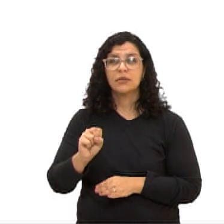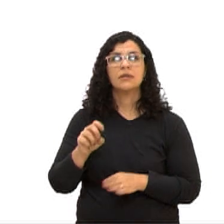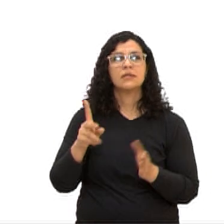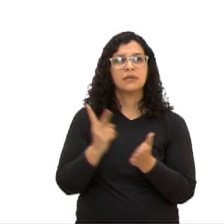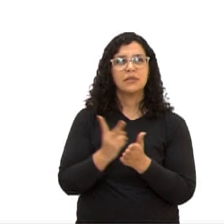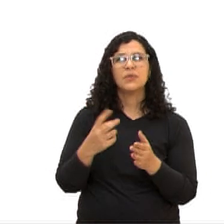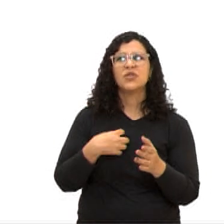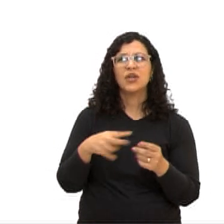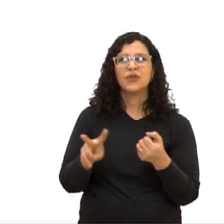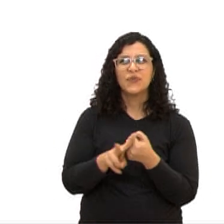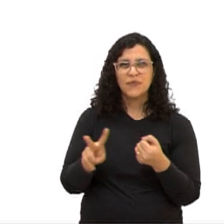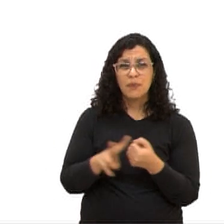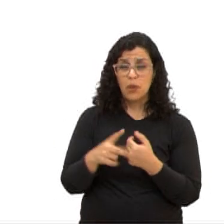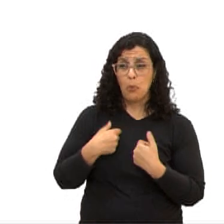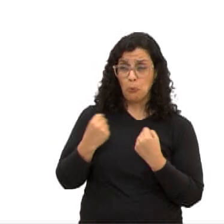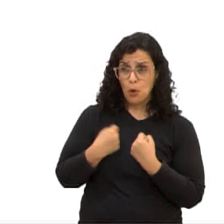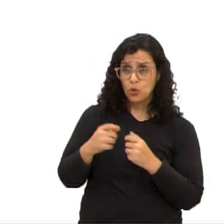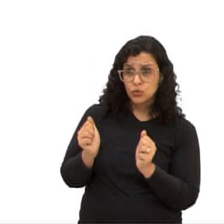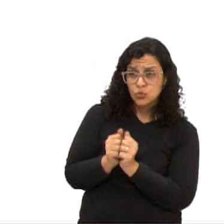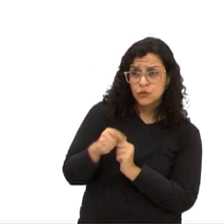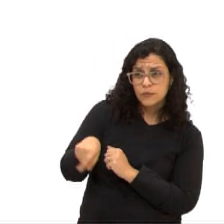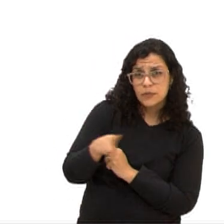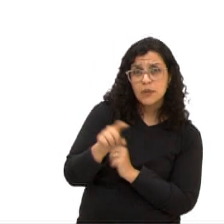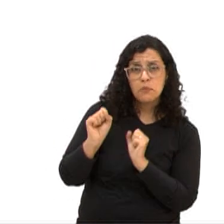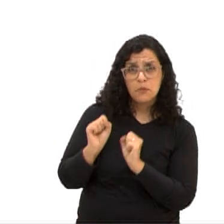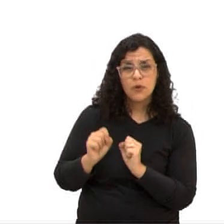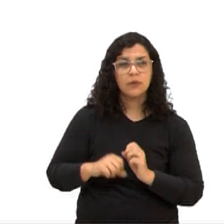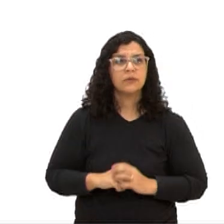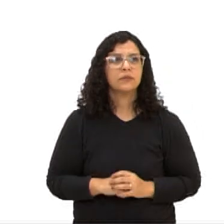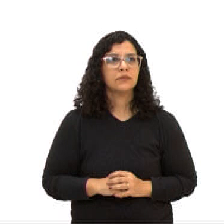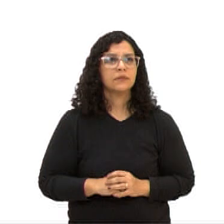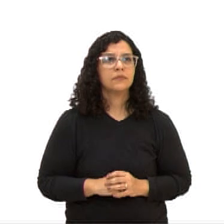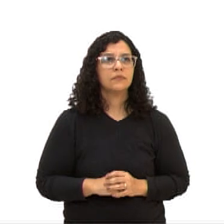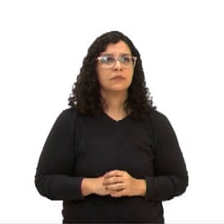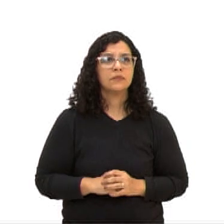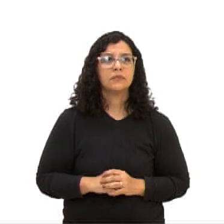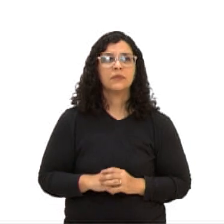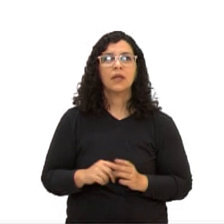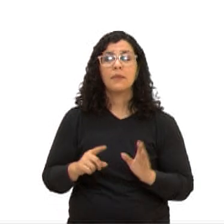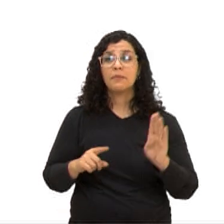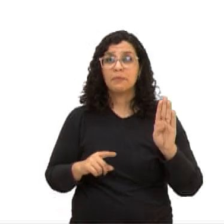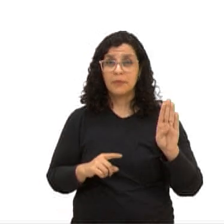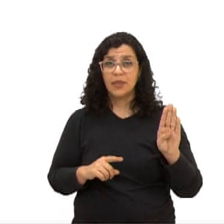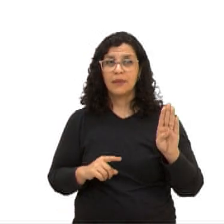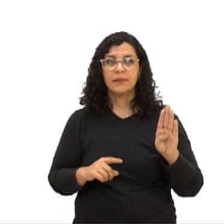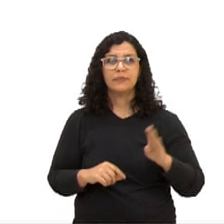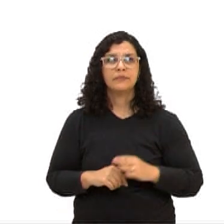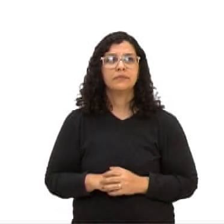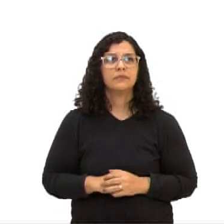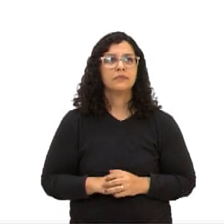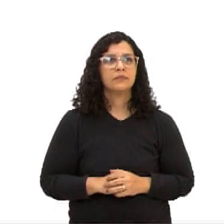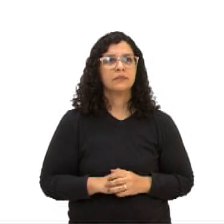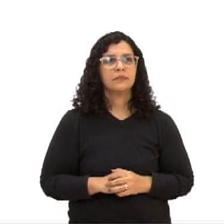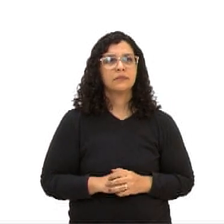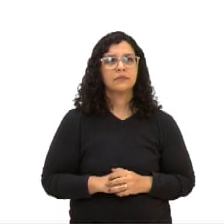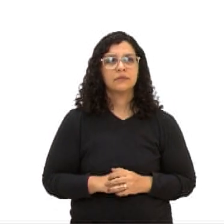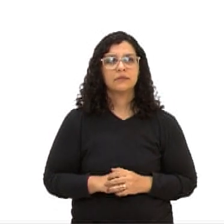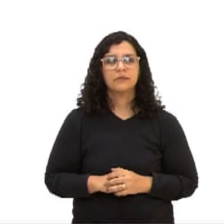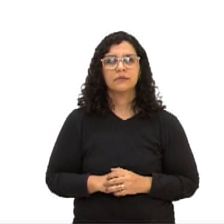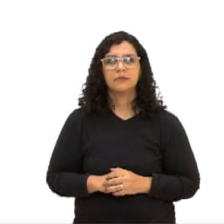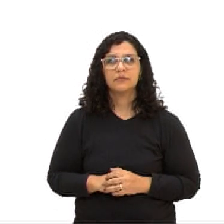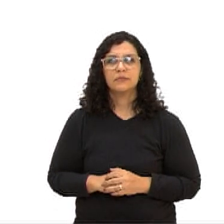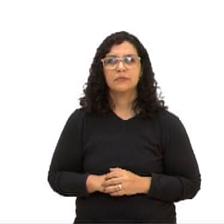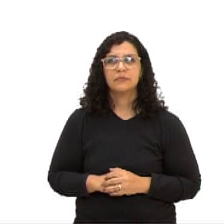dejáis. Então, me deixam ir com vocês? Digamos assim. Aqui, la B. Los trenes para Machu